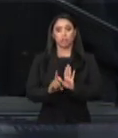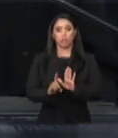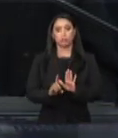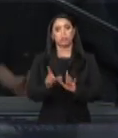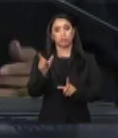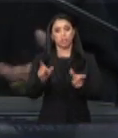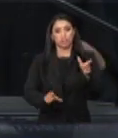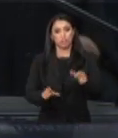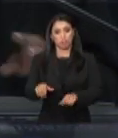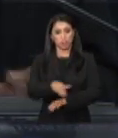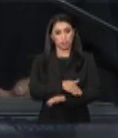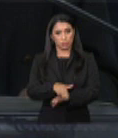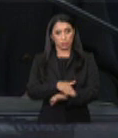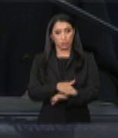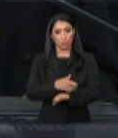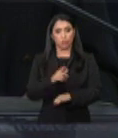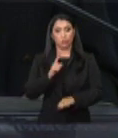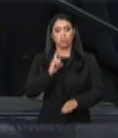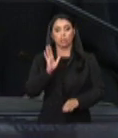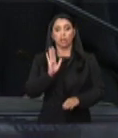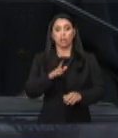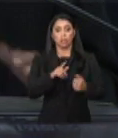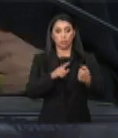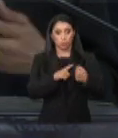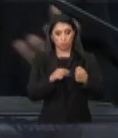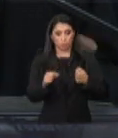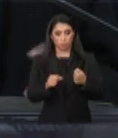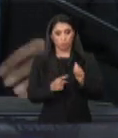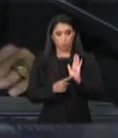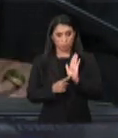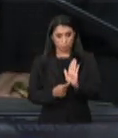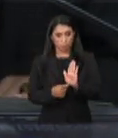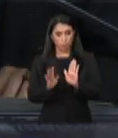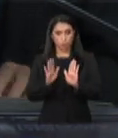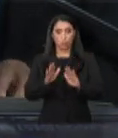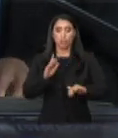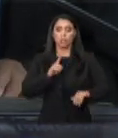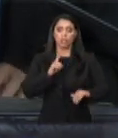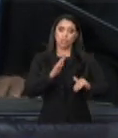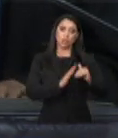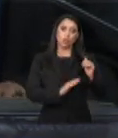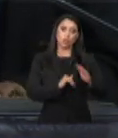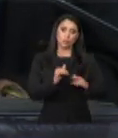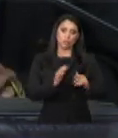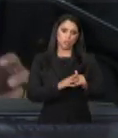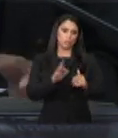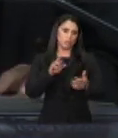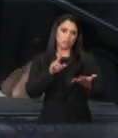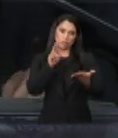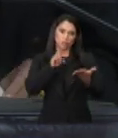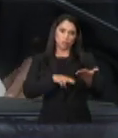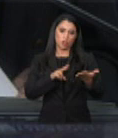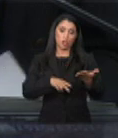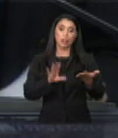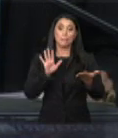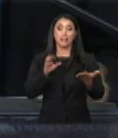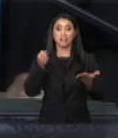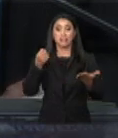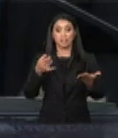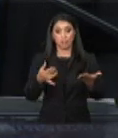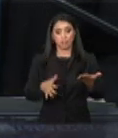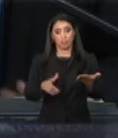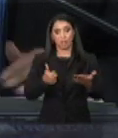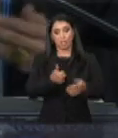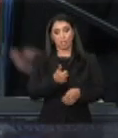rua conforme o referido artigo entre todas as competências Claro que eu não vou ler-las aqui mas dizer que além